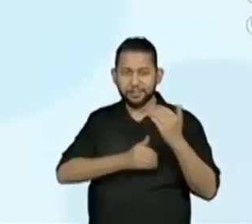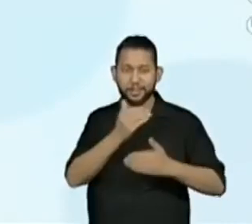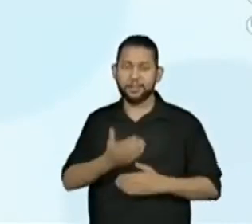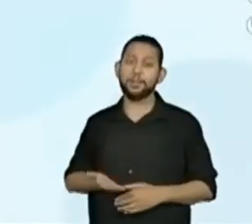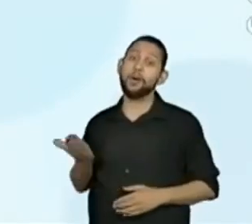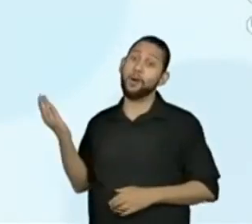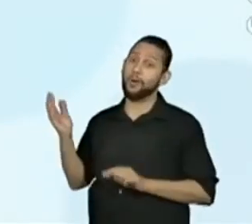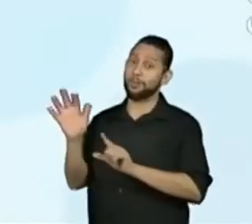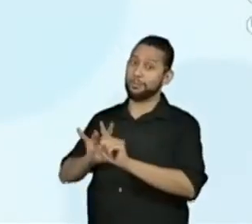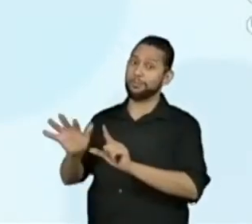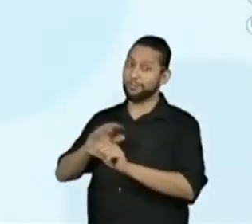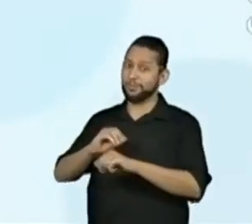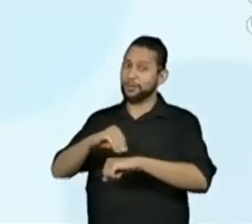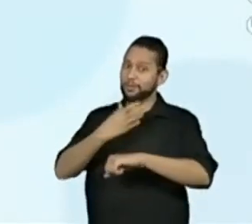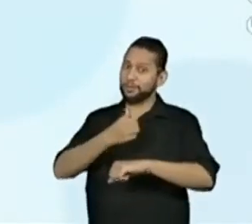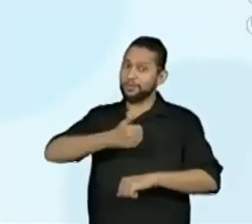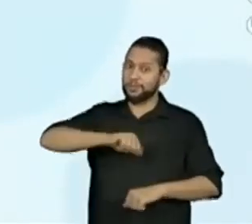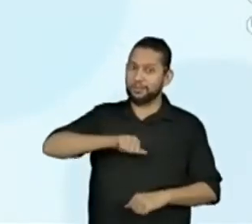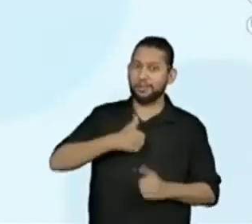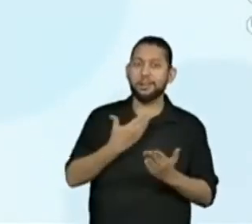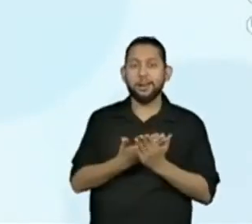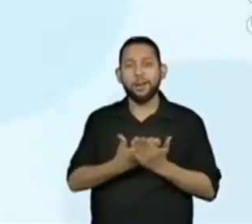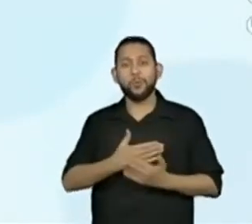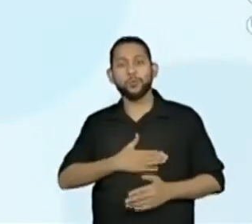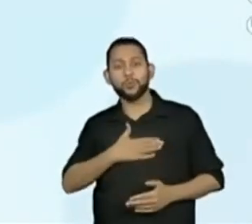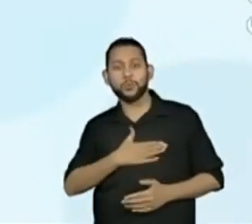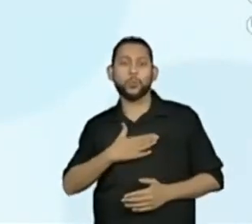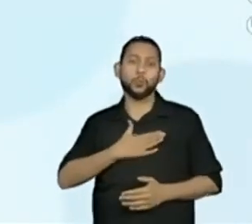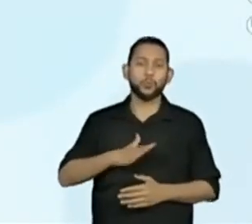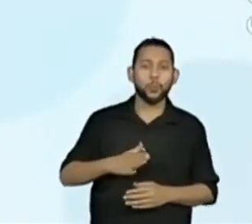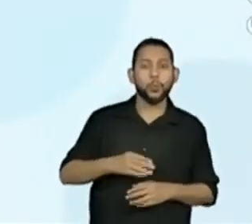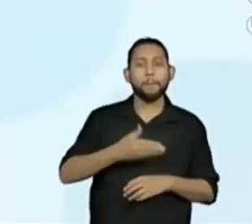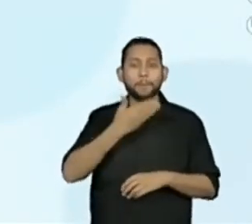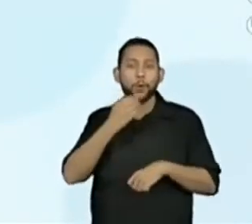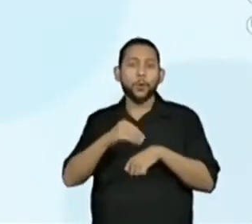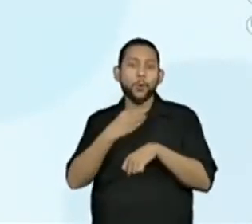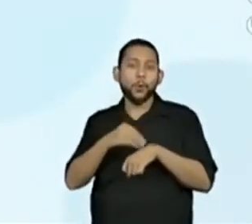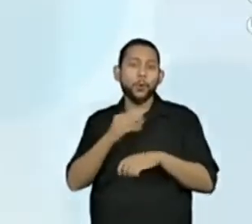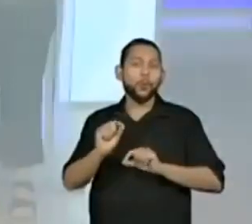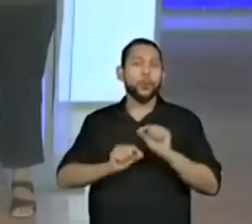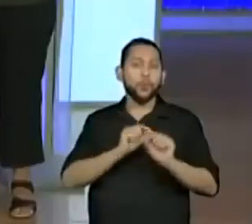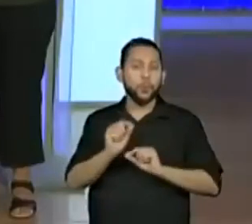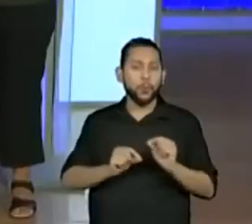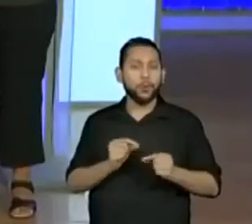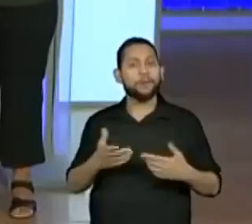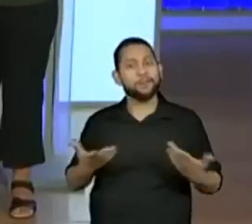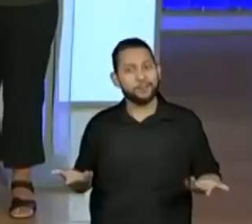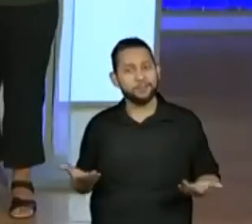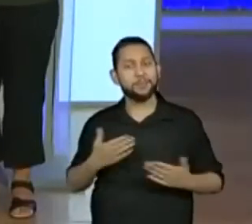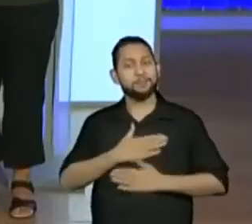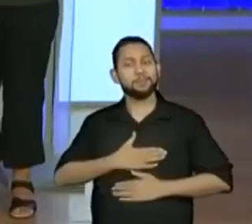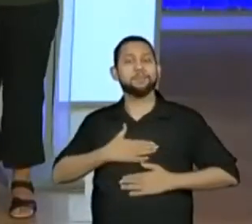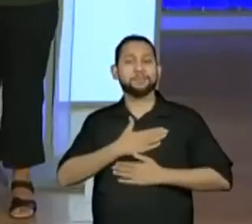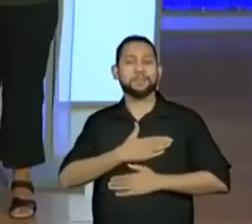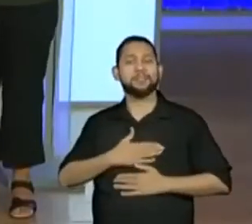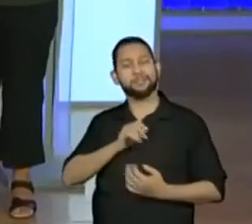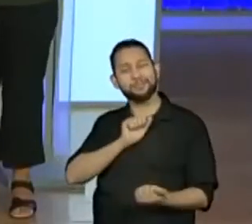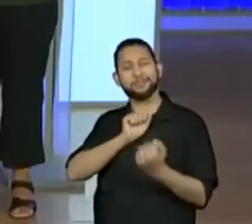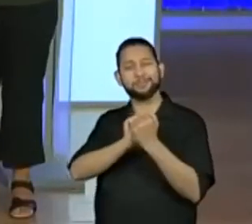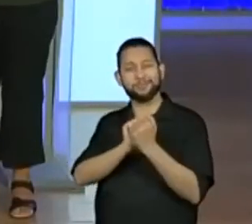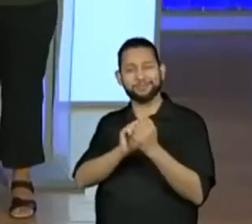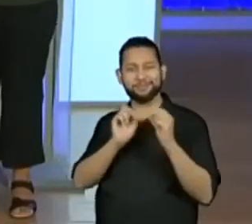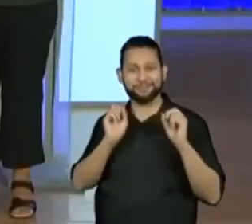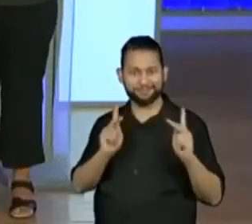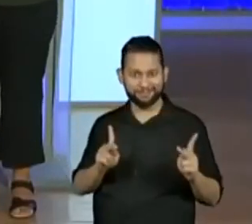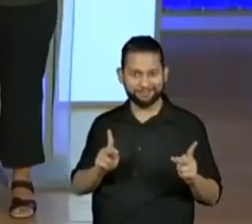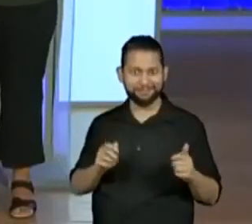também o nosso formulário para que vocês avaliem a nossa aula, digam o que acharam, tá bom? E foi um prazer estar com vocês. Isso.